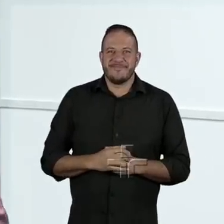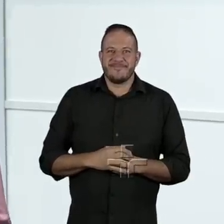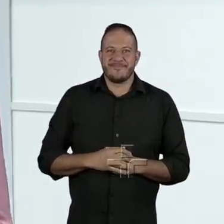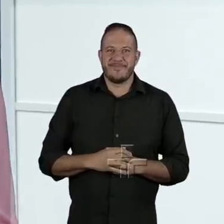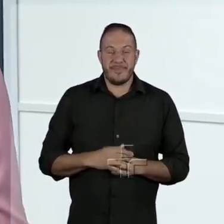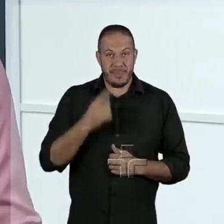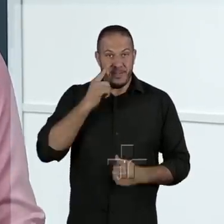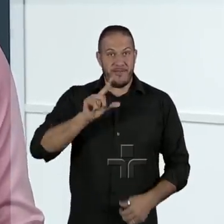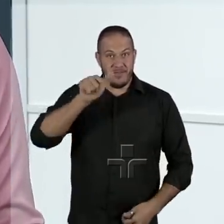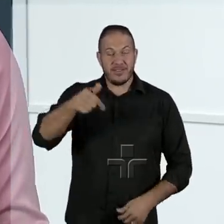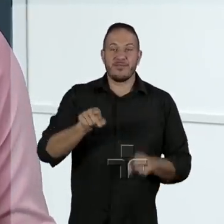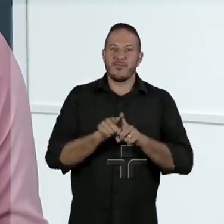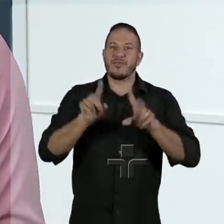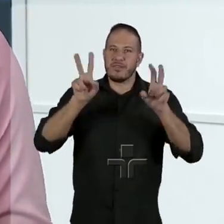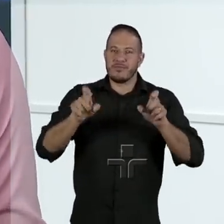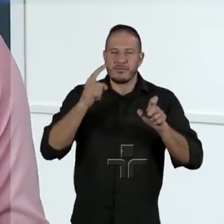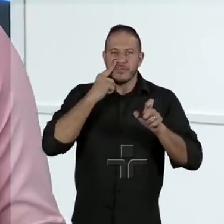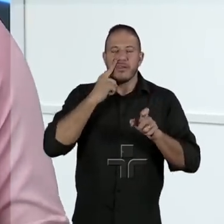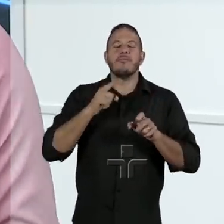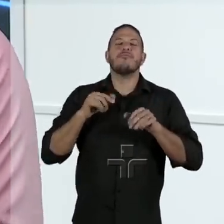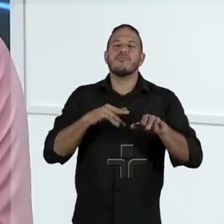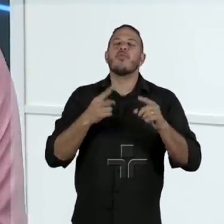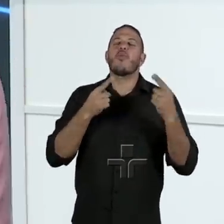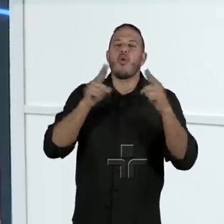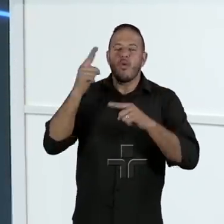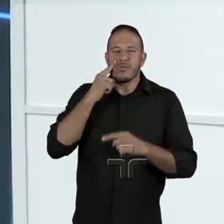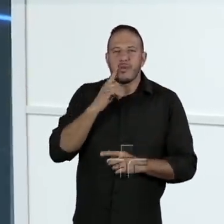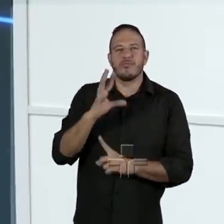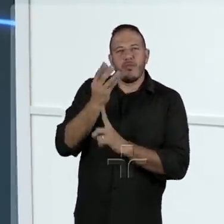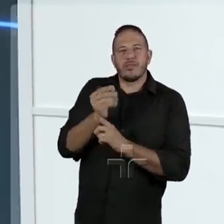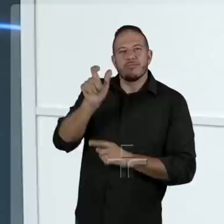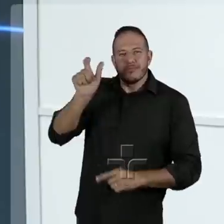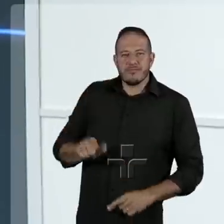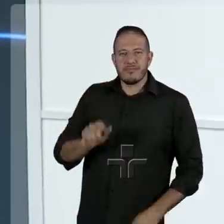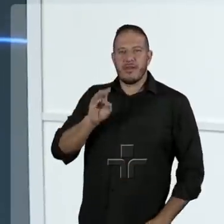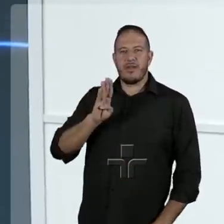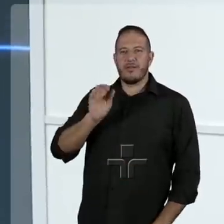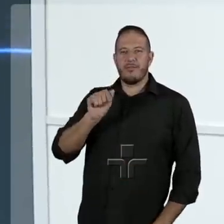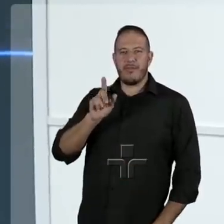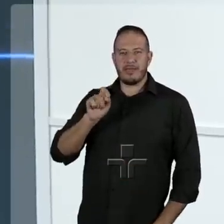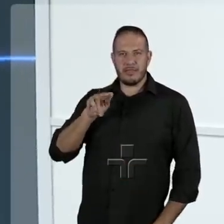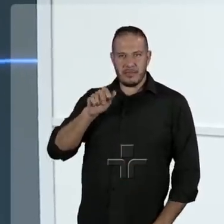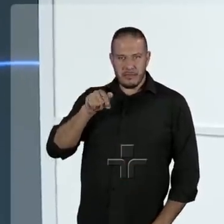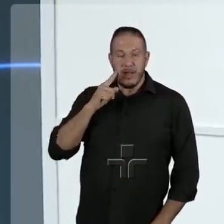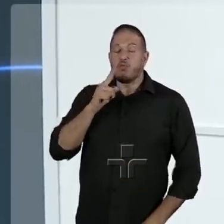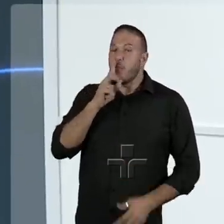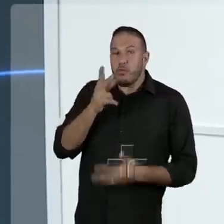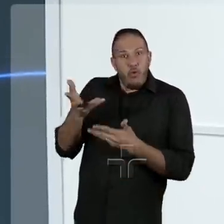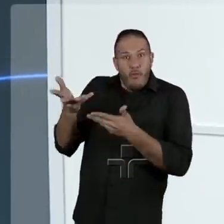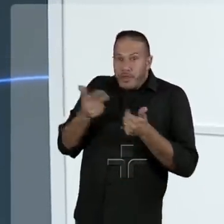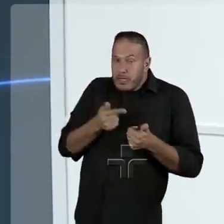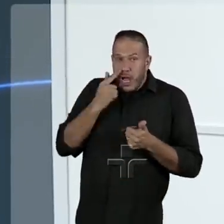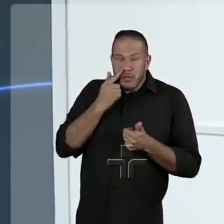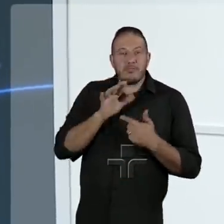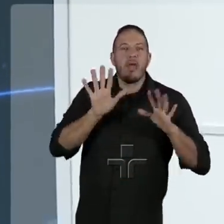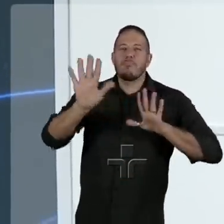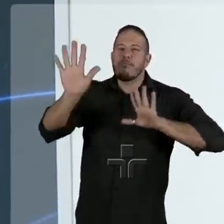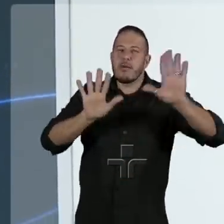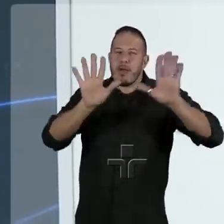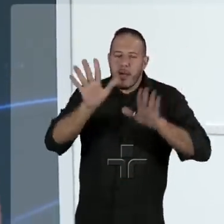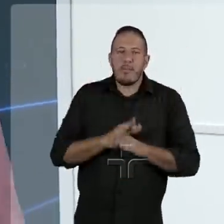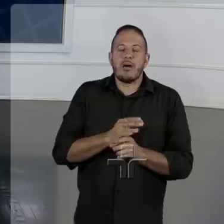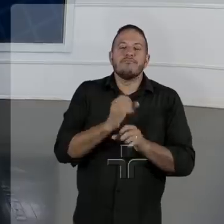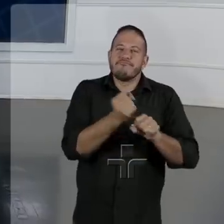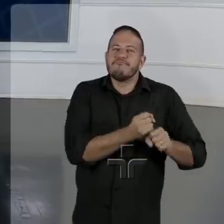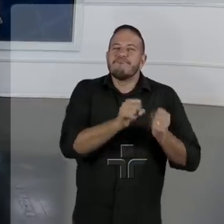E veja a seguir o protesto do artista britânico Banksy por não ter sido convidado para a Bienal de Arte de